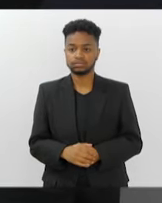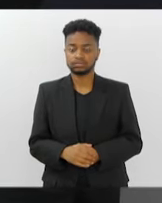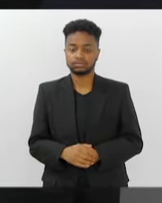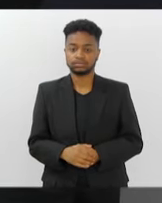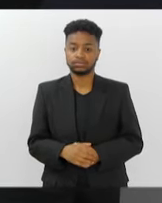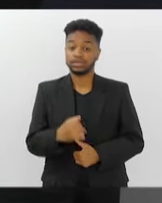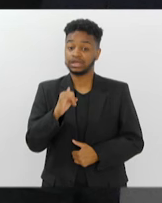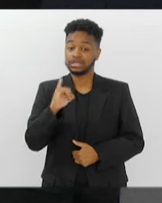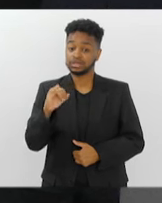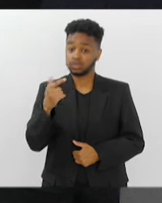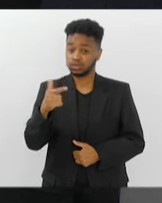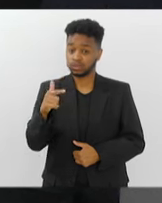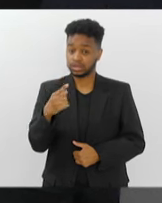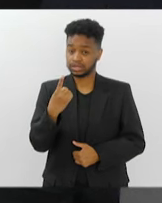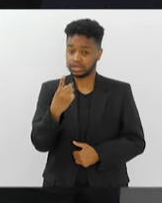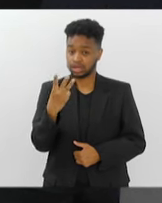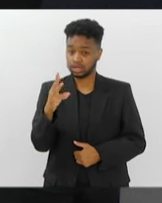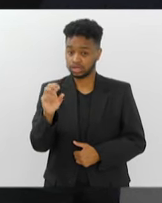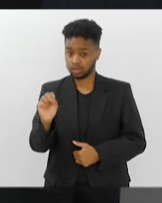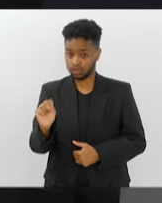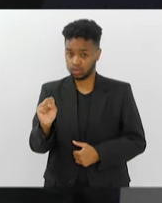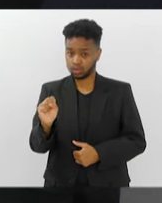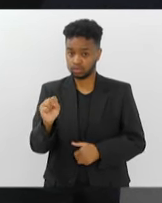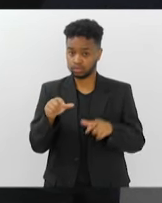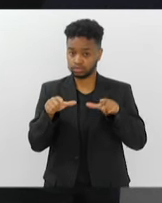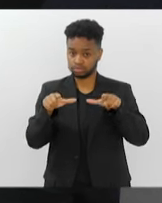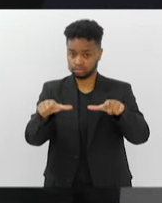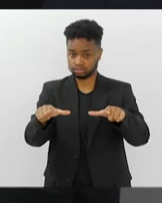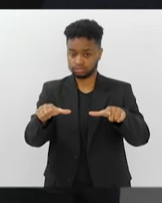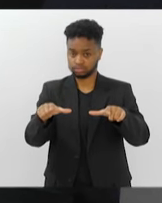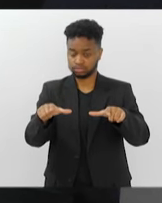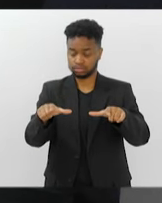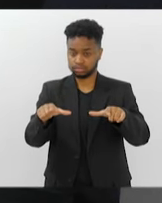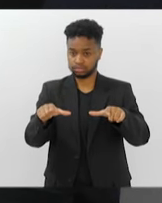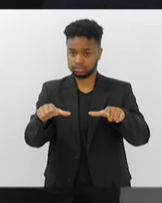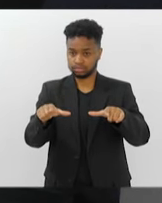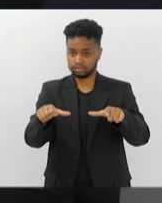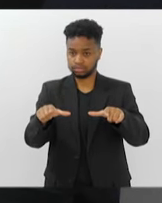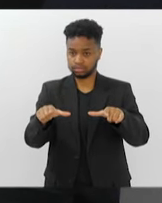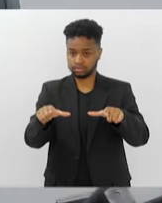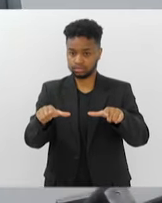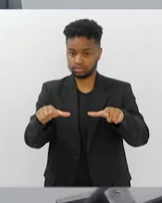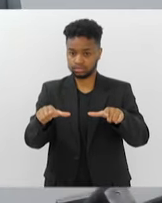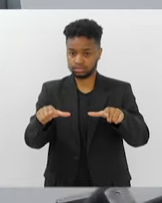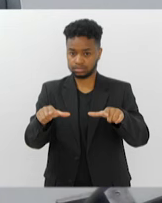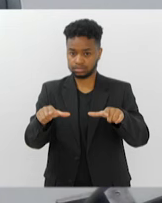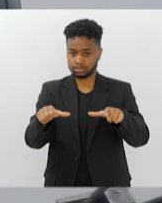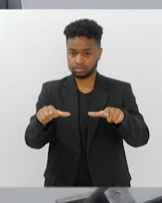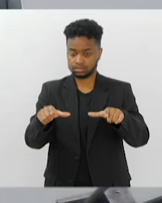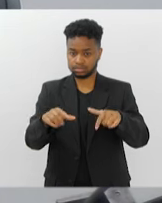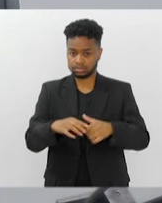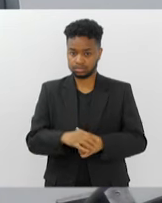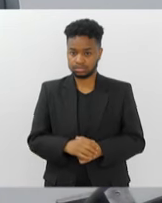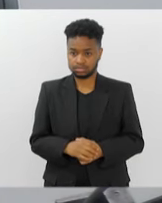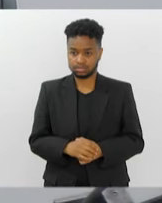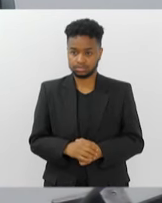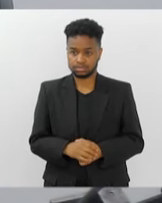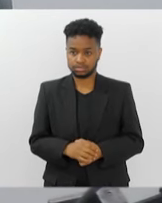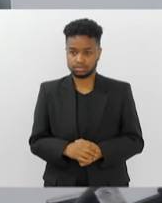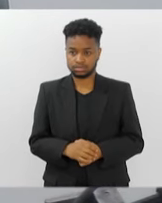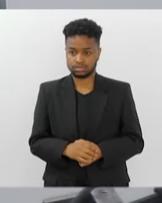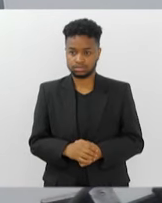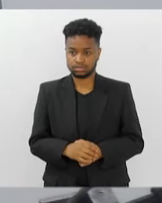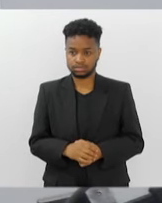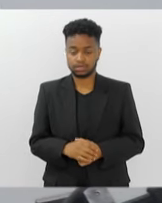haver esses 138 eh certificados é viável em